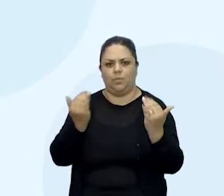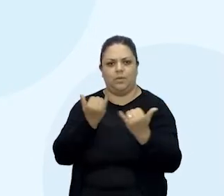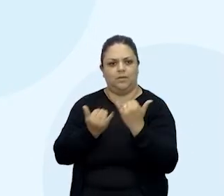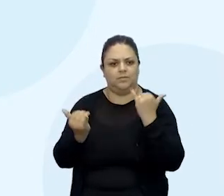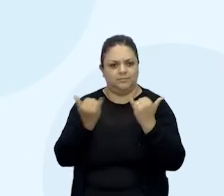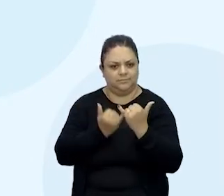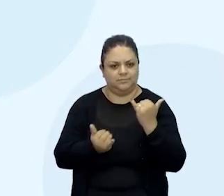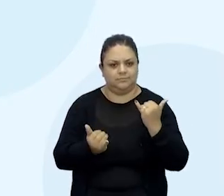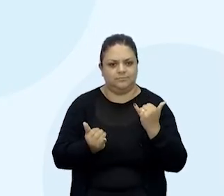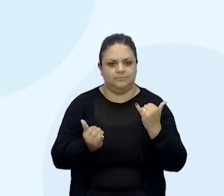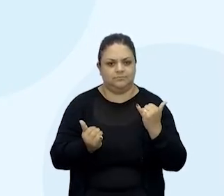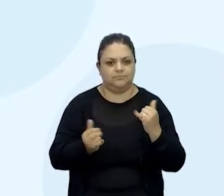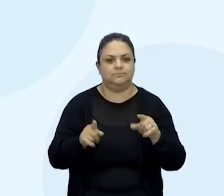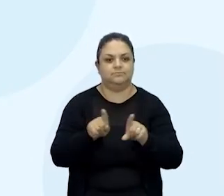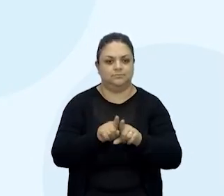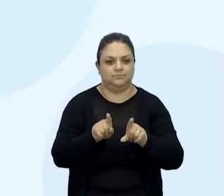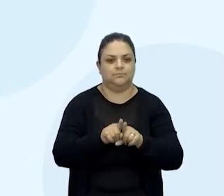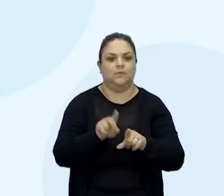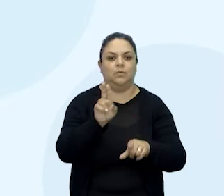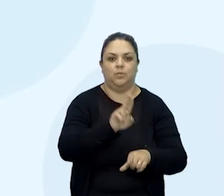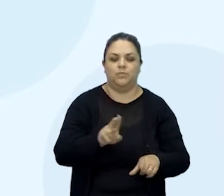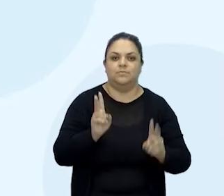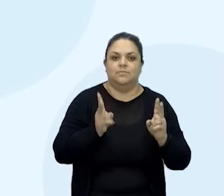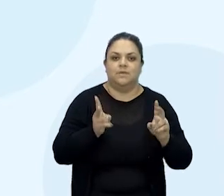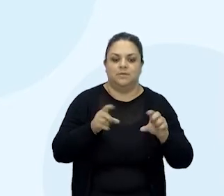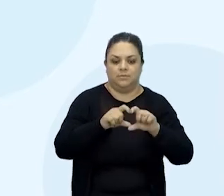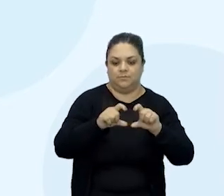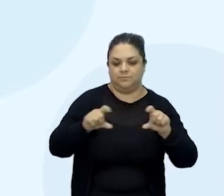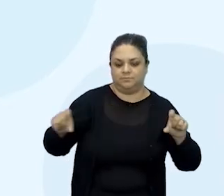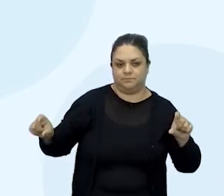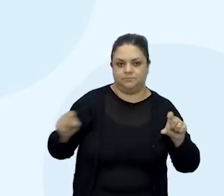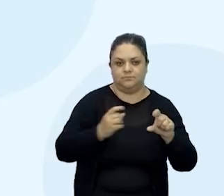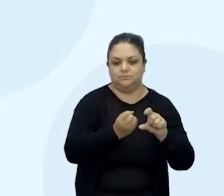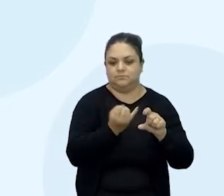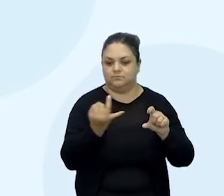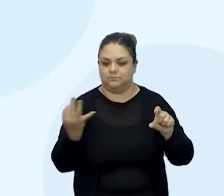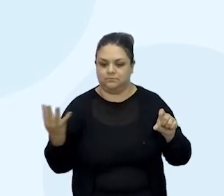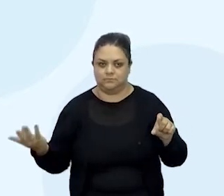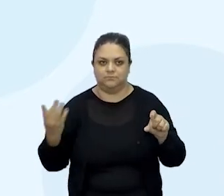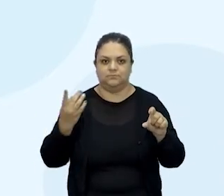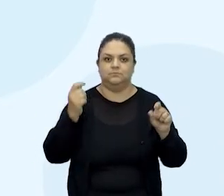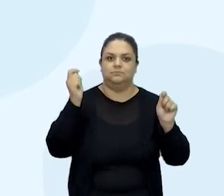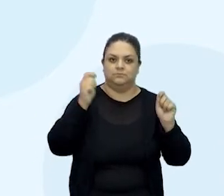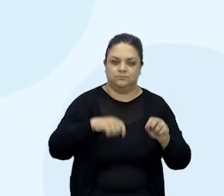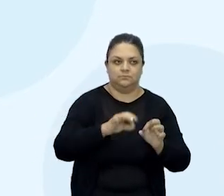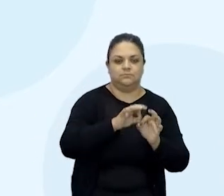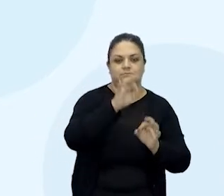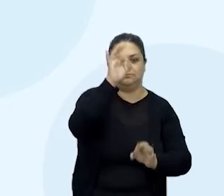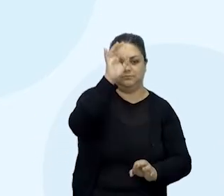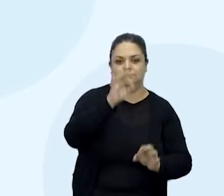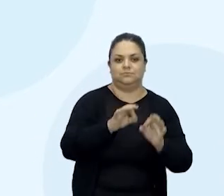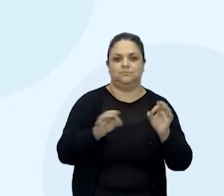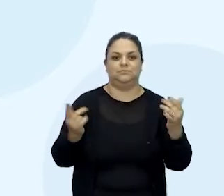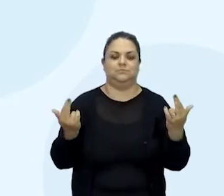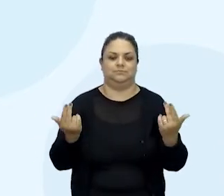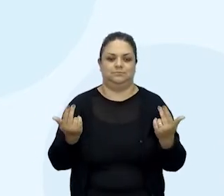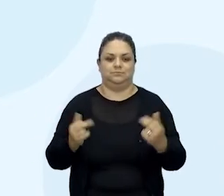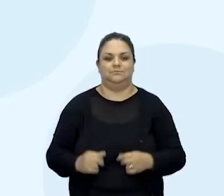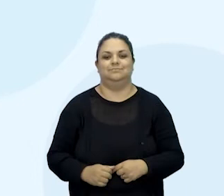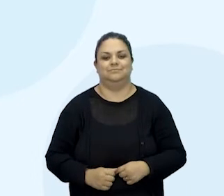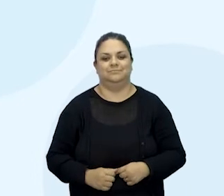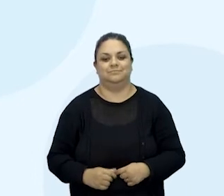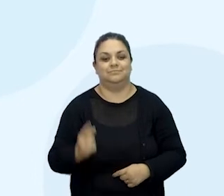que utilizam a mesma unidade de medida. E por esse motivo, é prestar atenção em qual